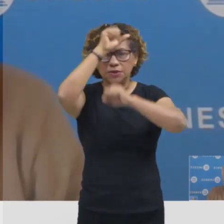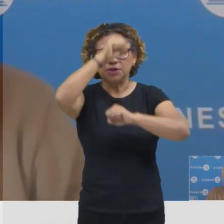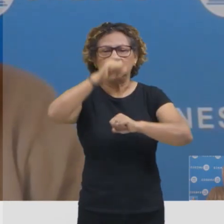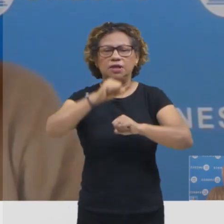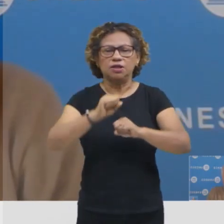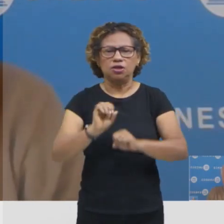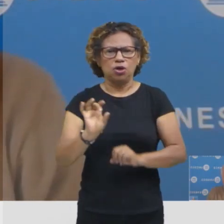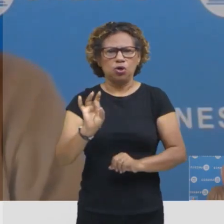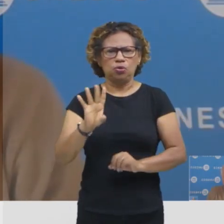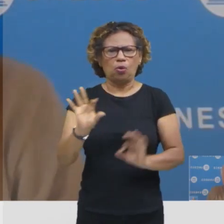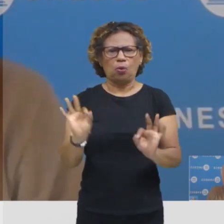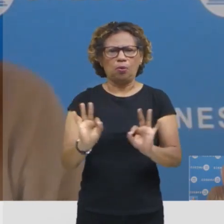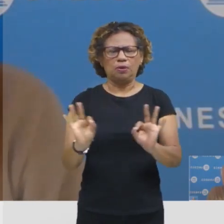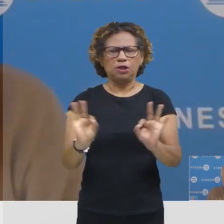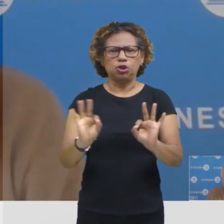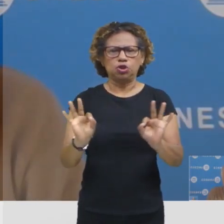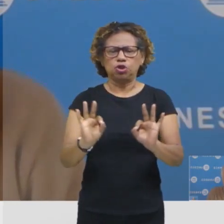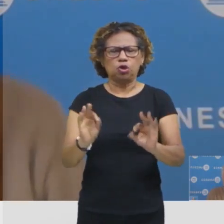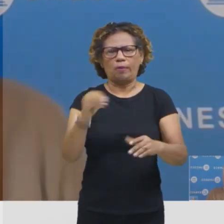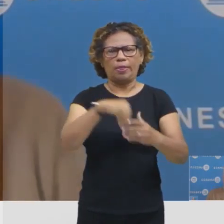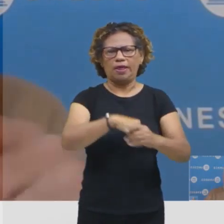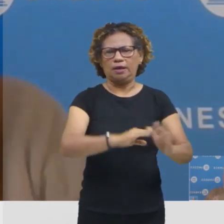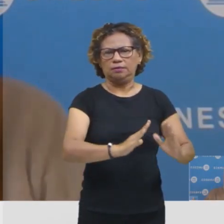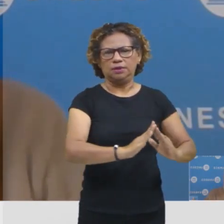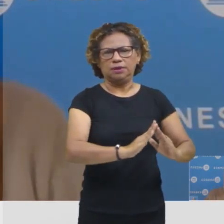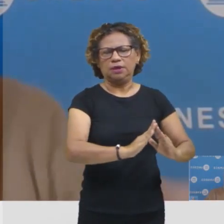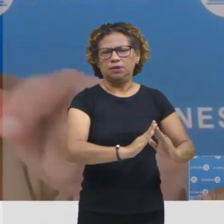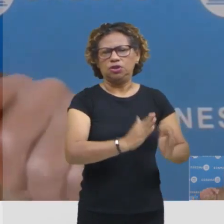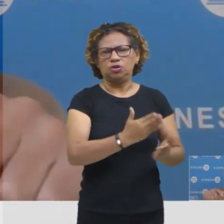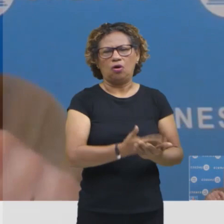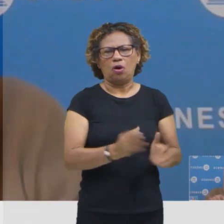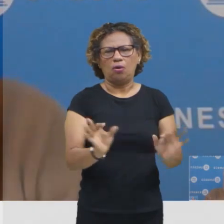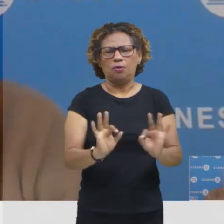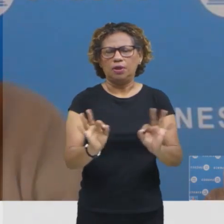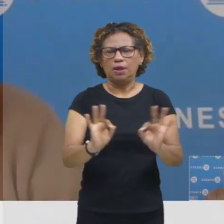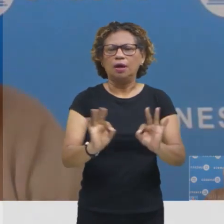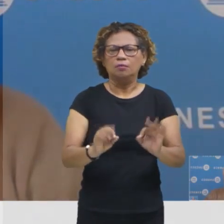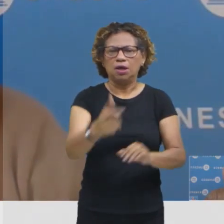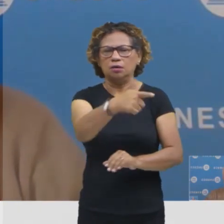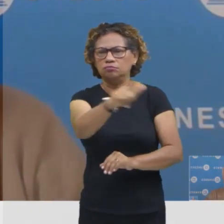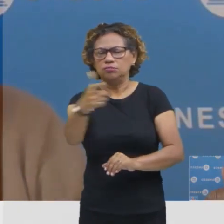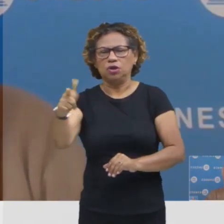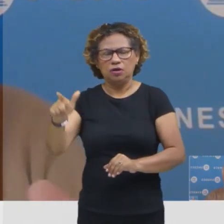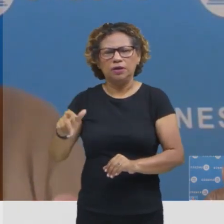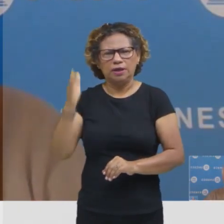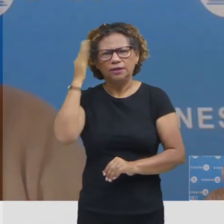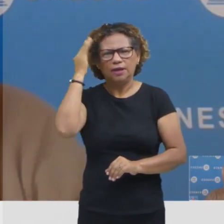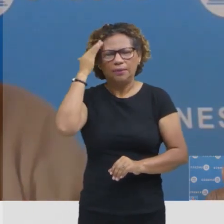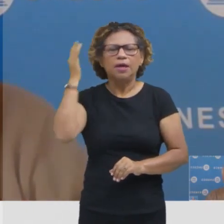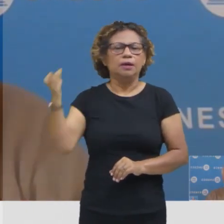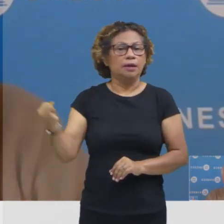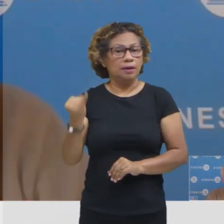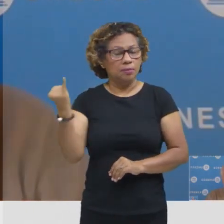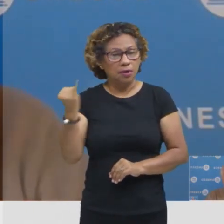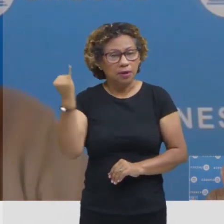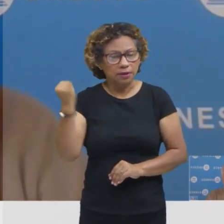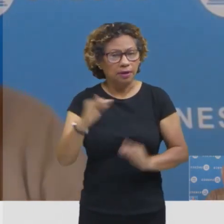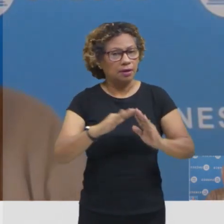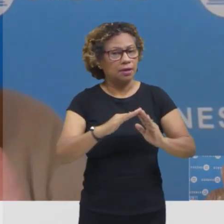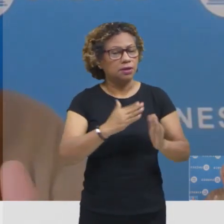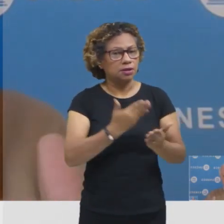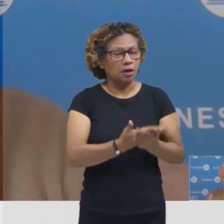apenas no espaço físico da escola, ainda que esse espaço seja muito importante, mas também em